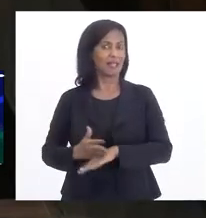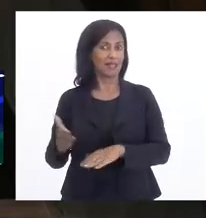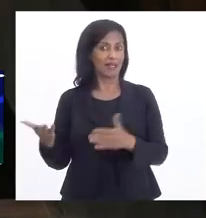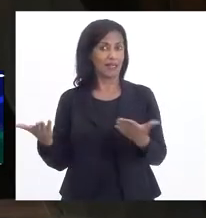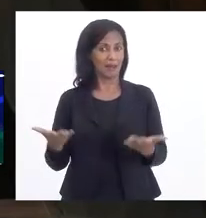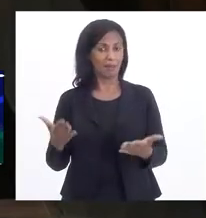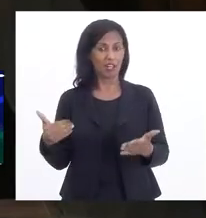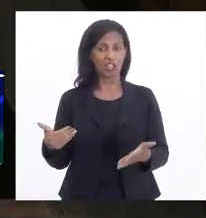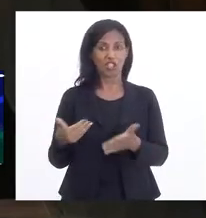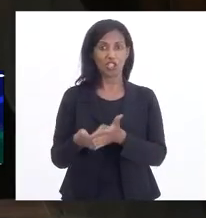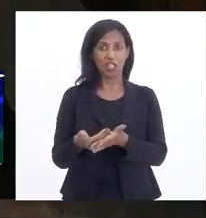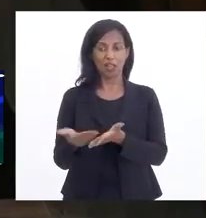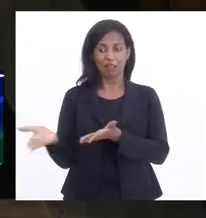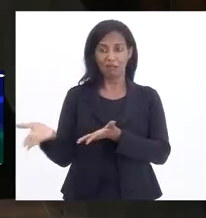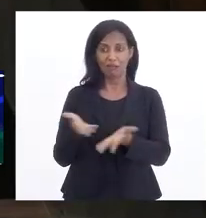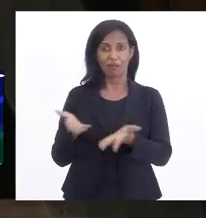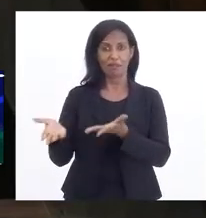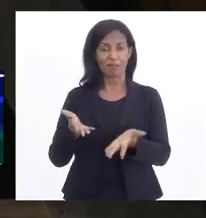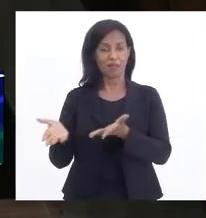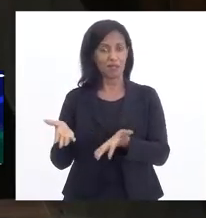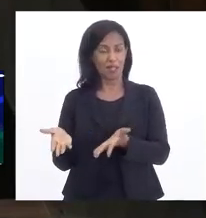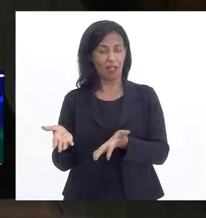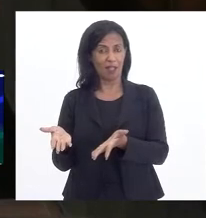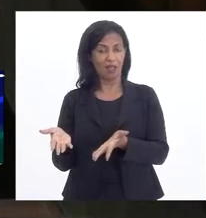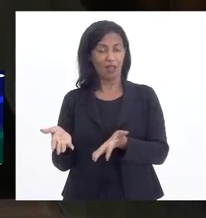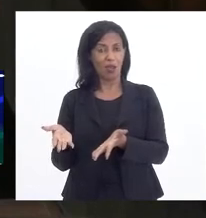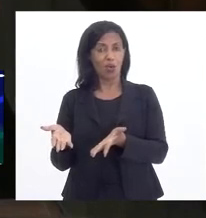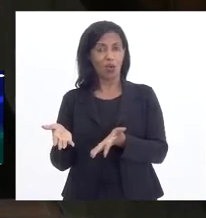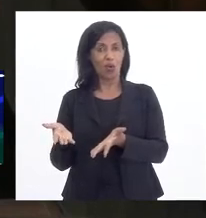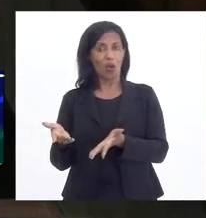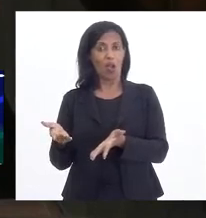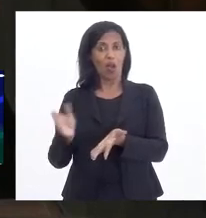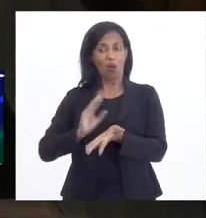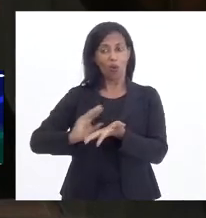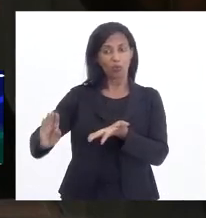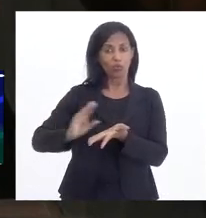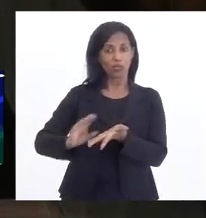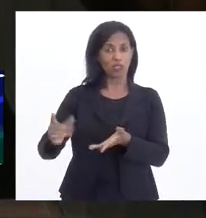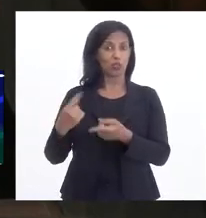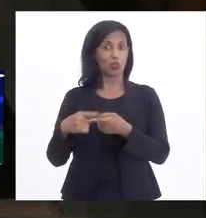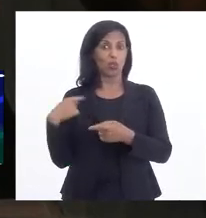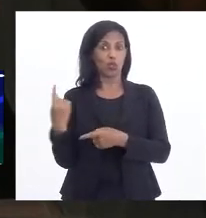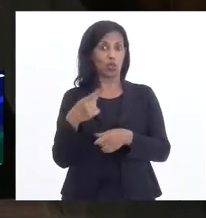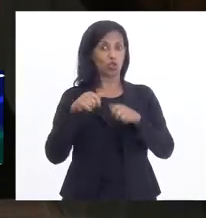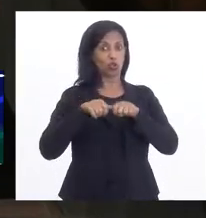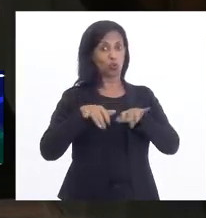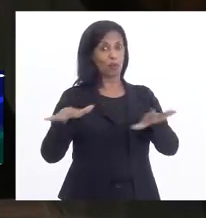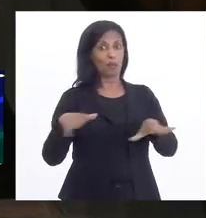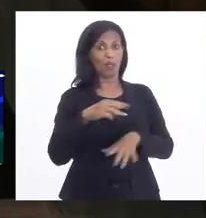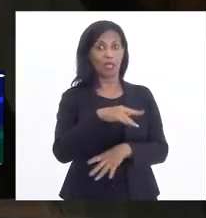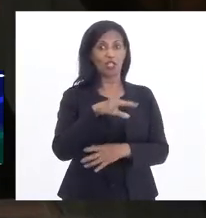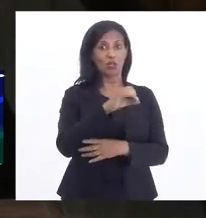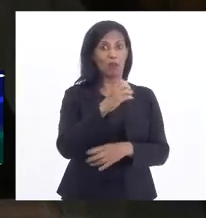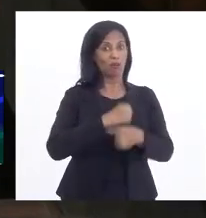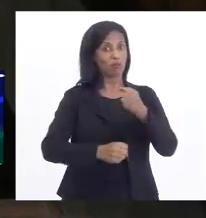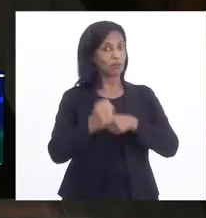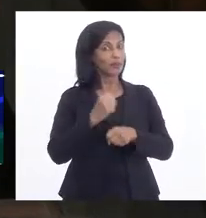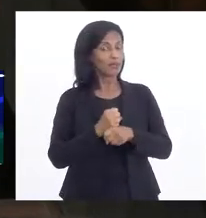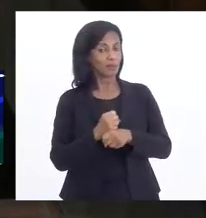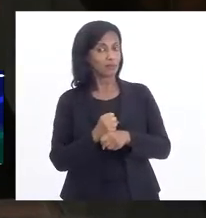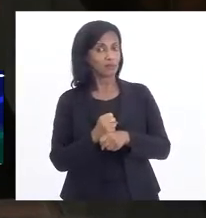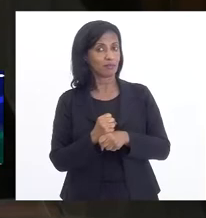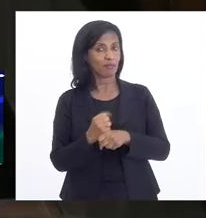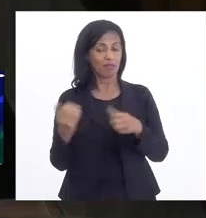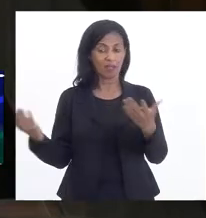que na prática chegam a inviabilizar o acesso do profissional da educação ao auxílio tecnológico, porque nós estamos na pandemia desde março do ano passado,